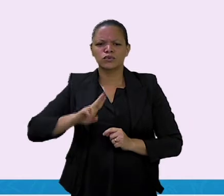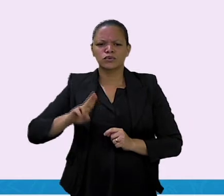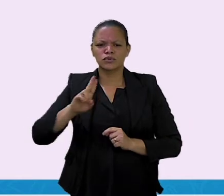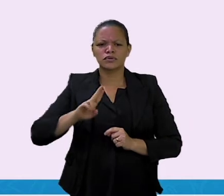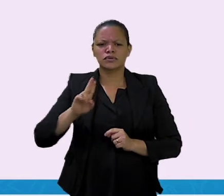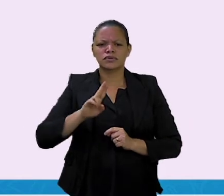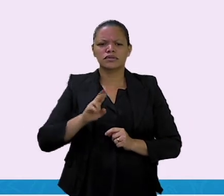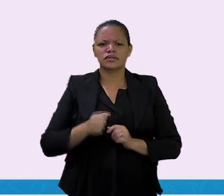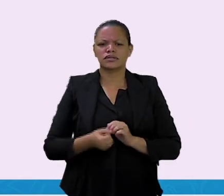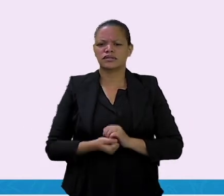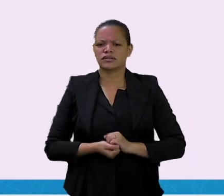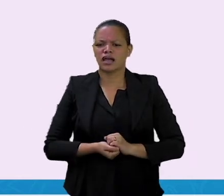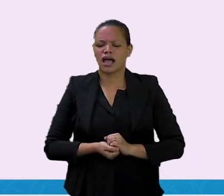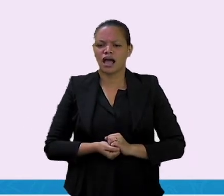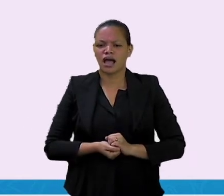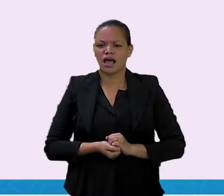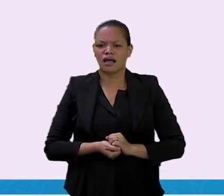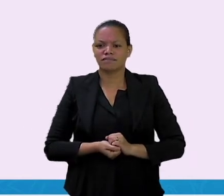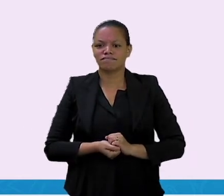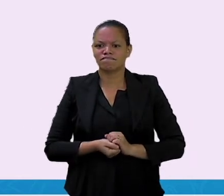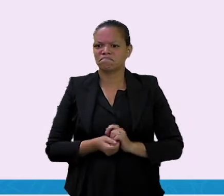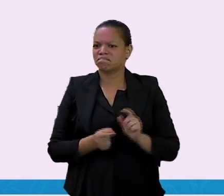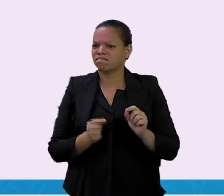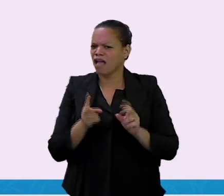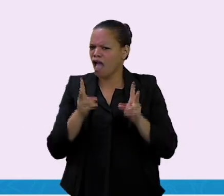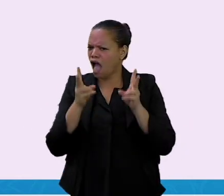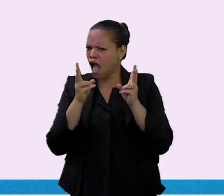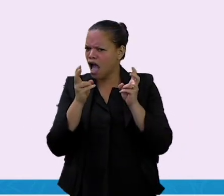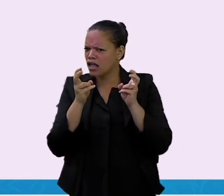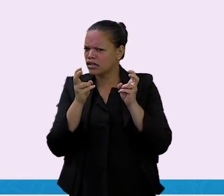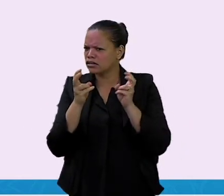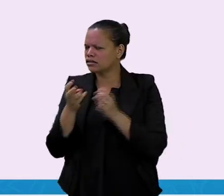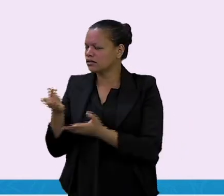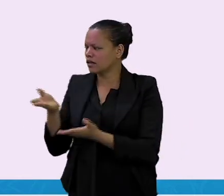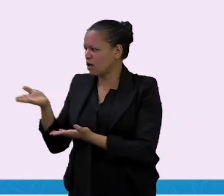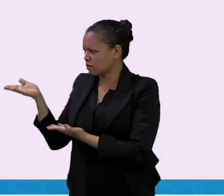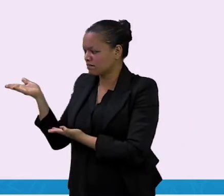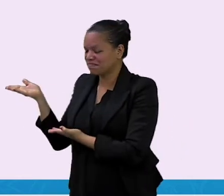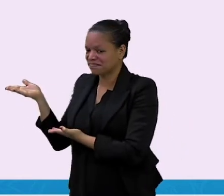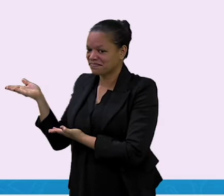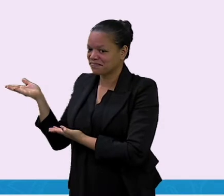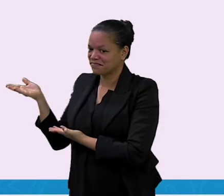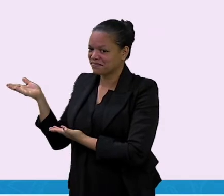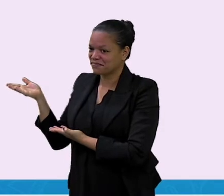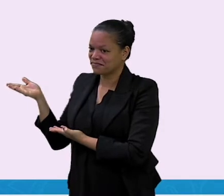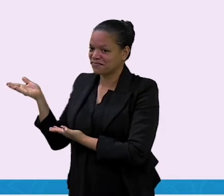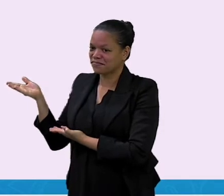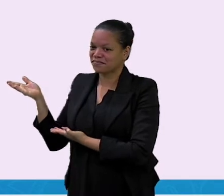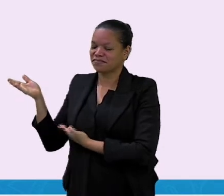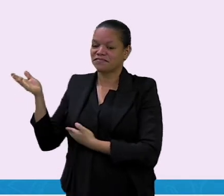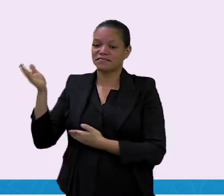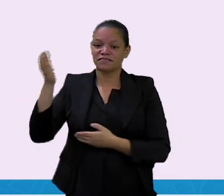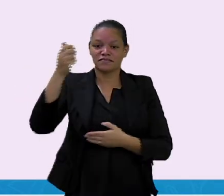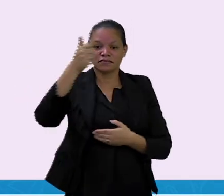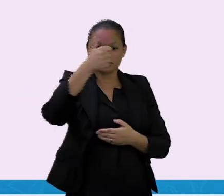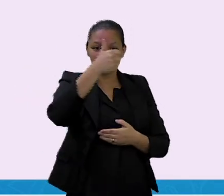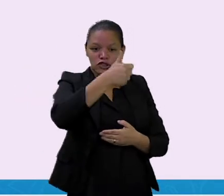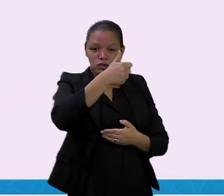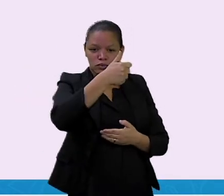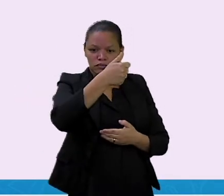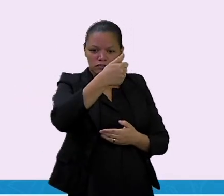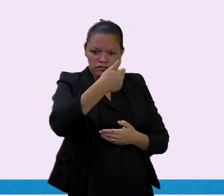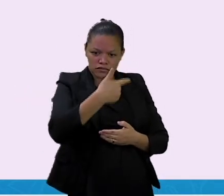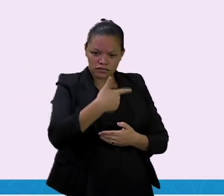aqui? Que é um assunto da nossa próxima aula. Nós vamos ler meio copo de óleo